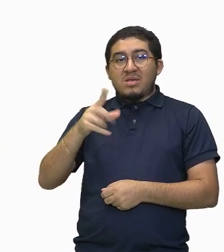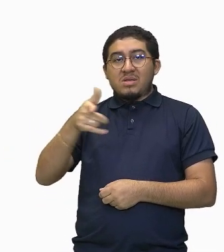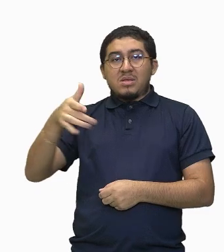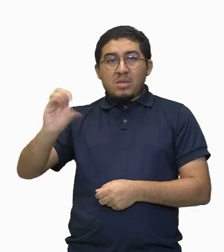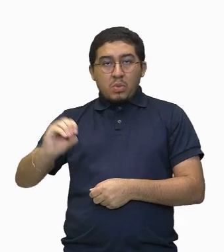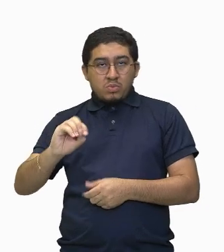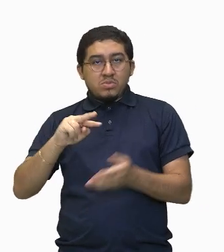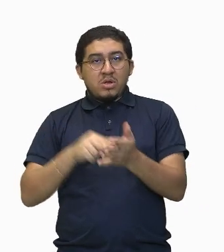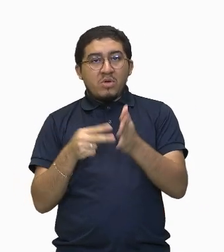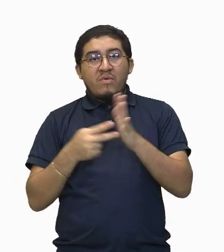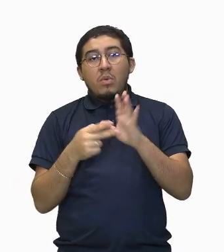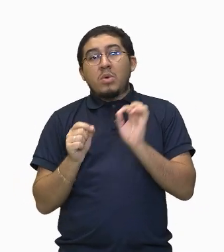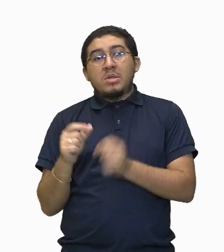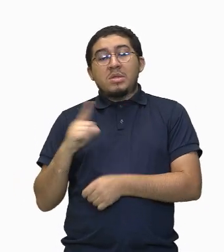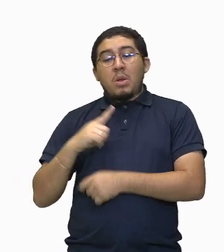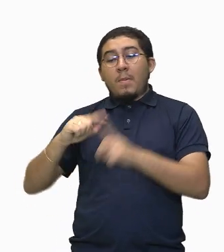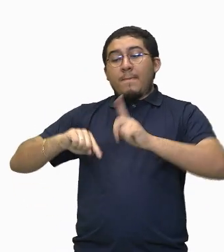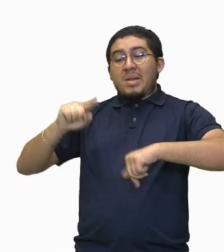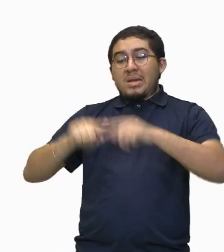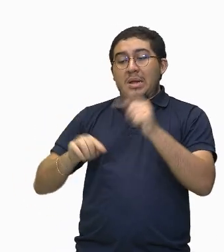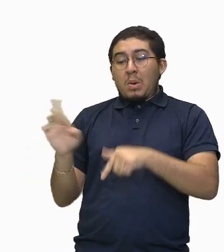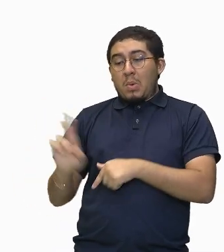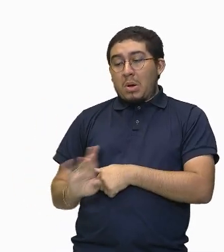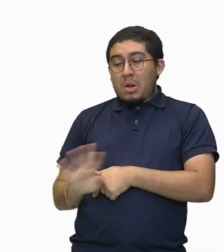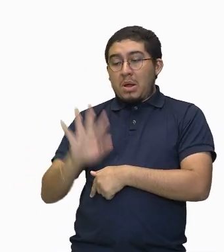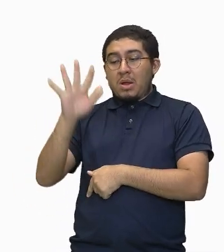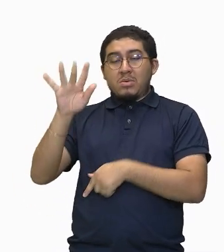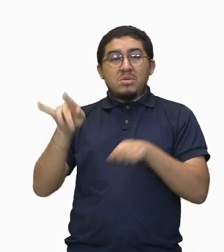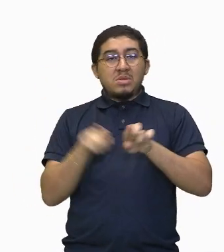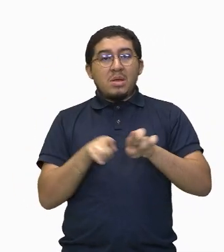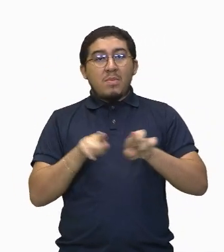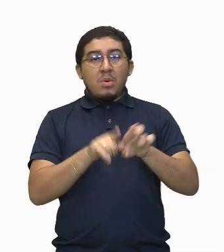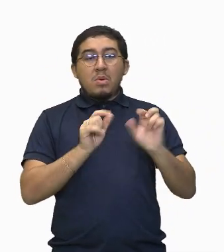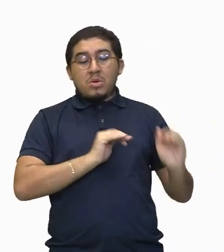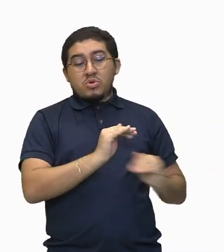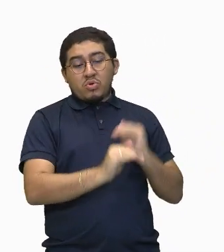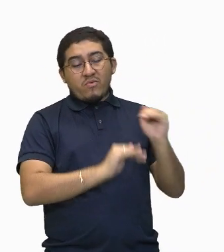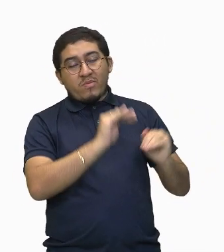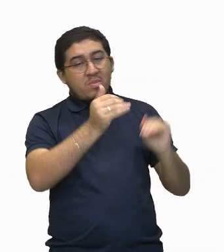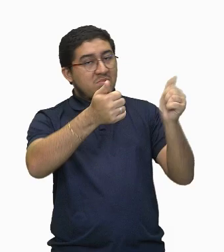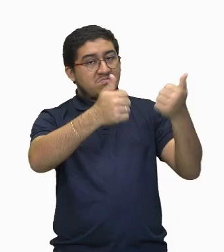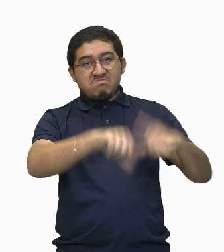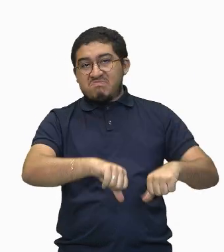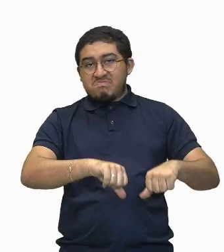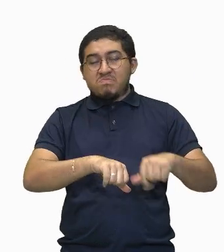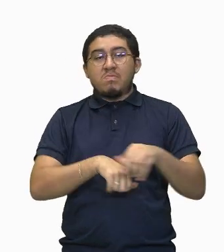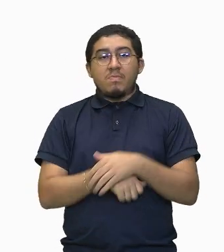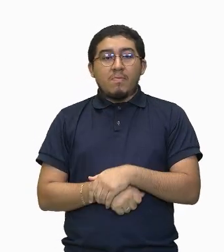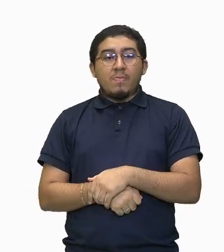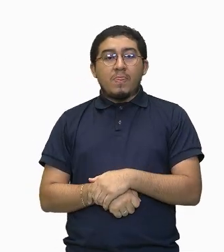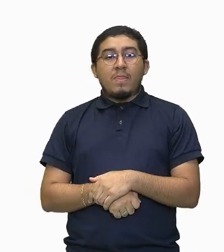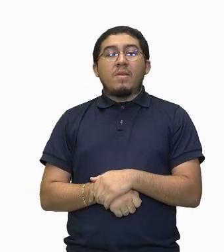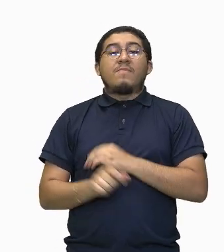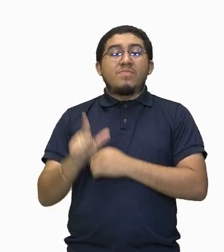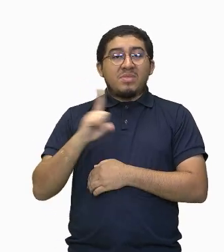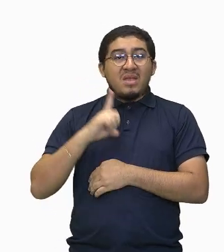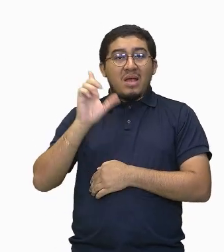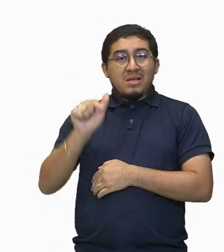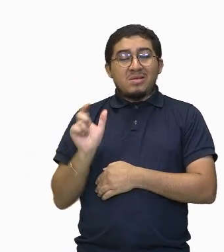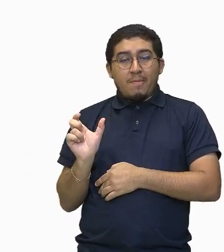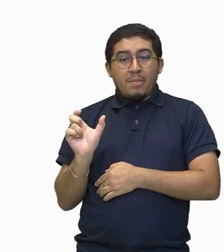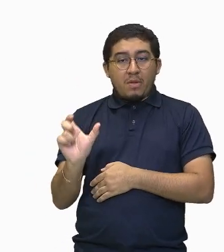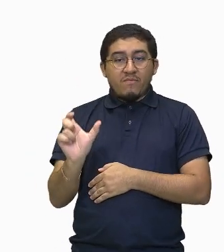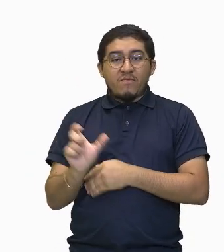inflação alta com crescimento baixo, com desenvolvimento econômico baixo. Então a gente fica conhecendo esse